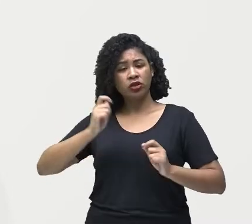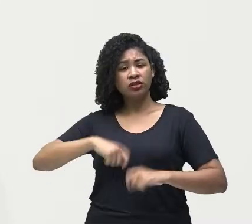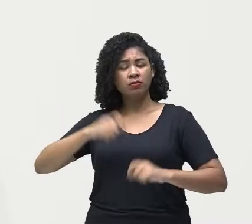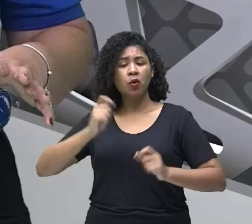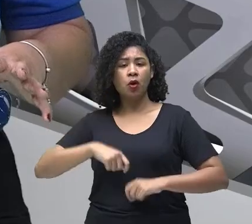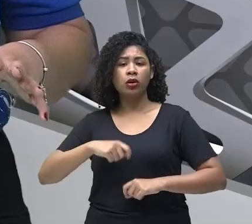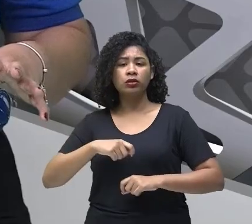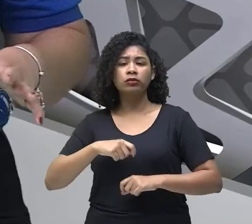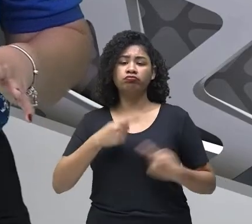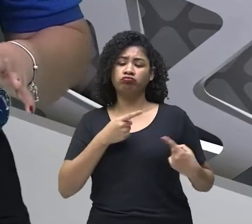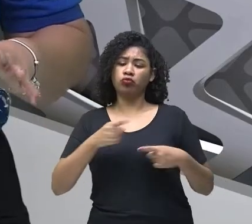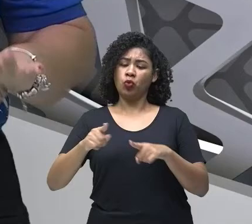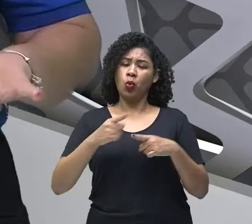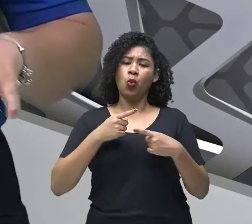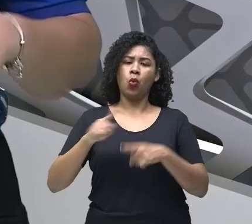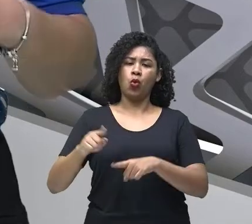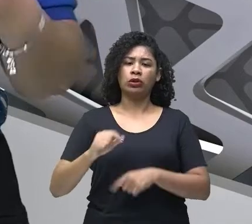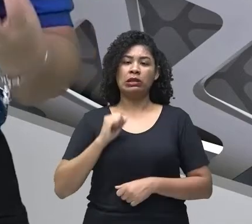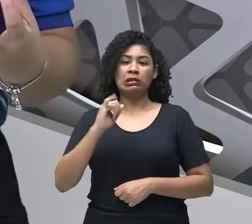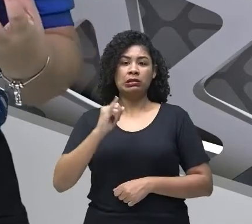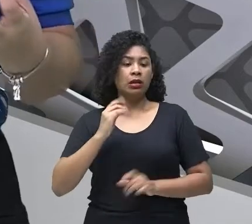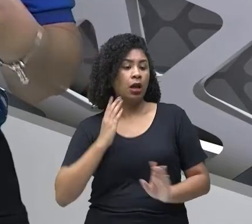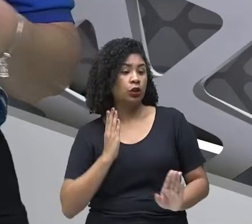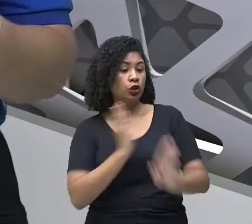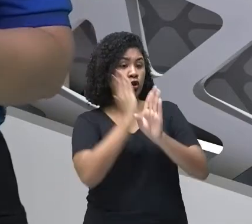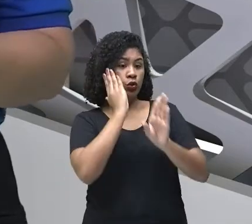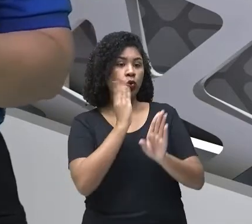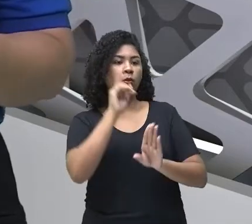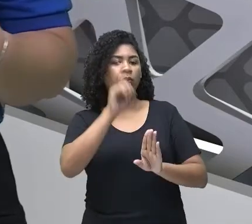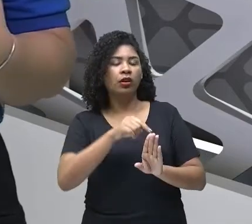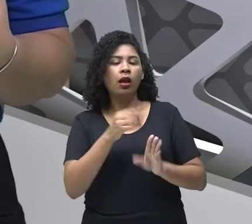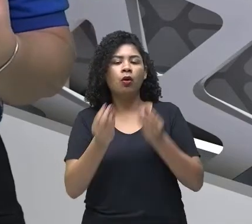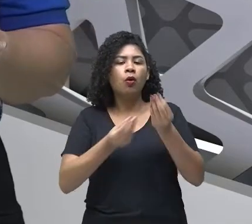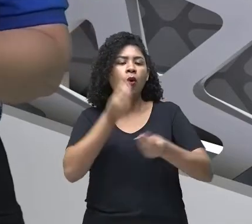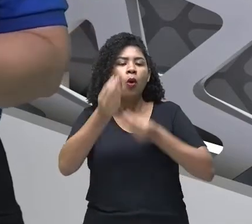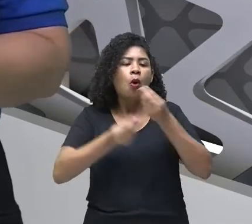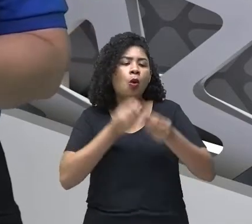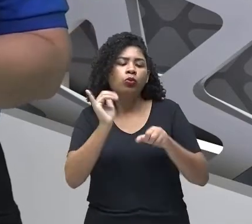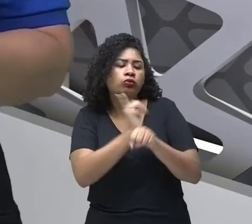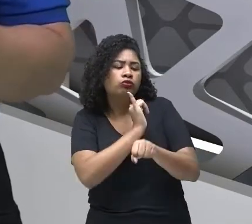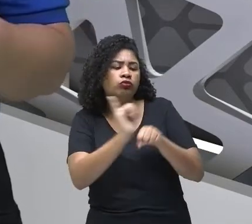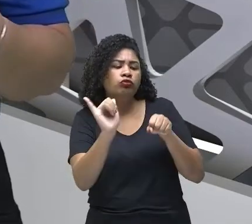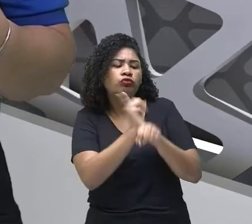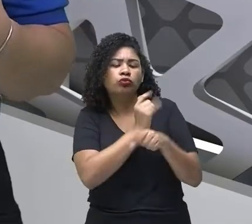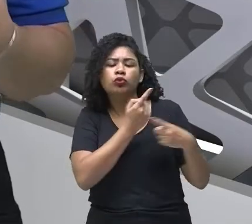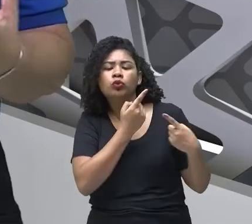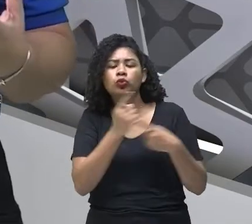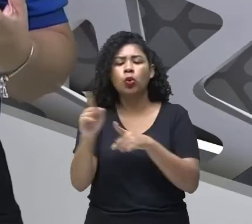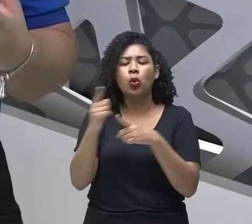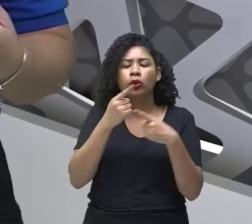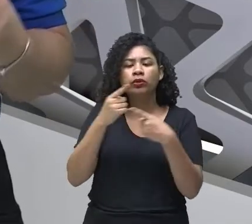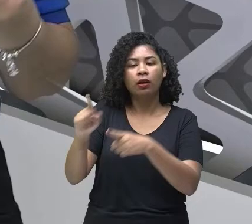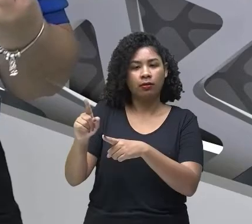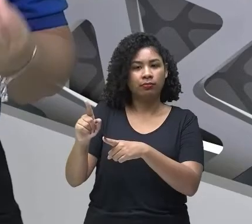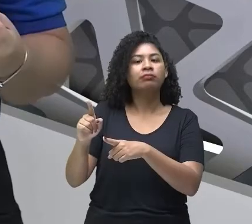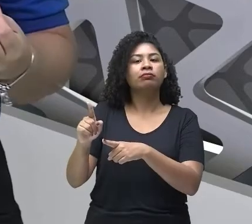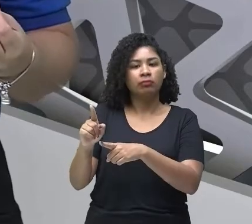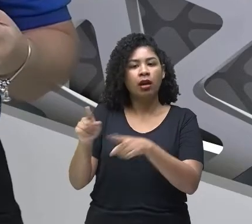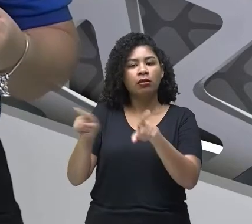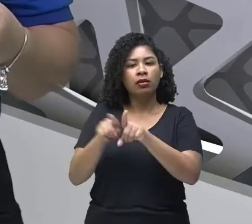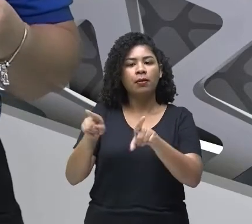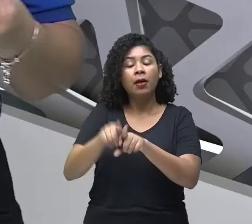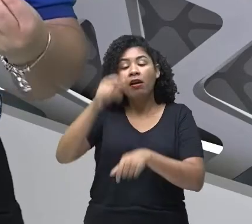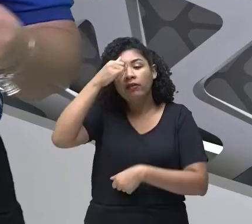pode mudar assim que descobrirmos uma forma de destruí-la, uma forma de combater e uma forma de